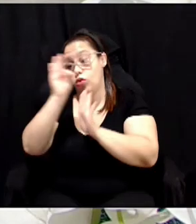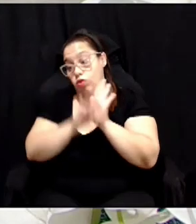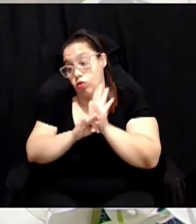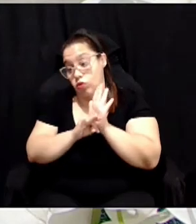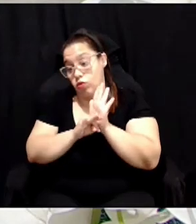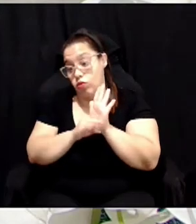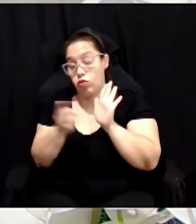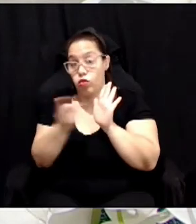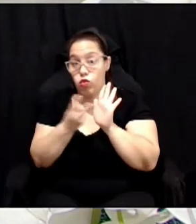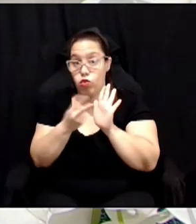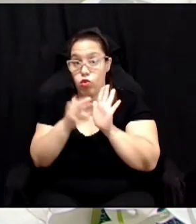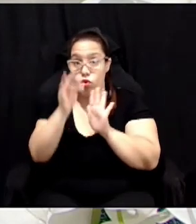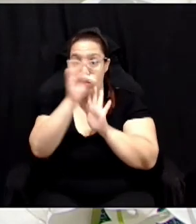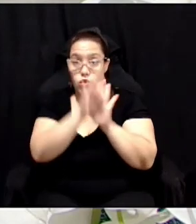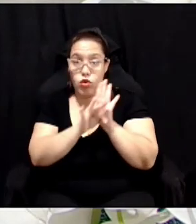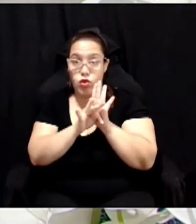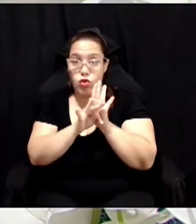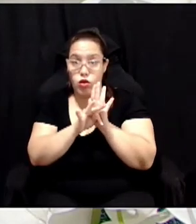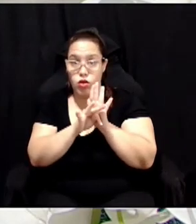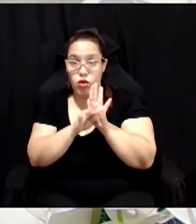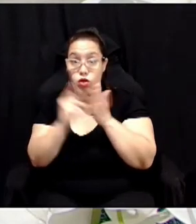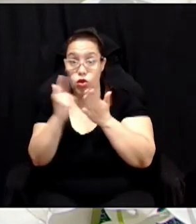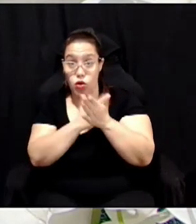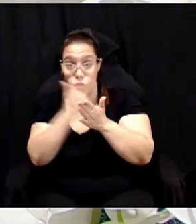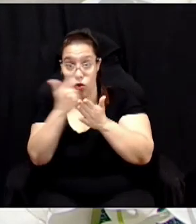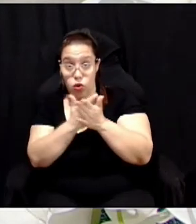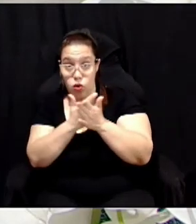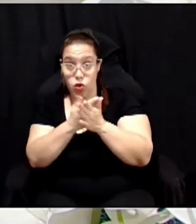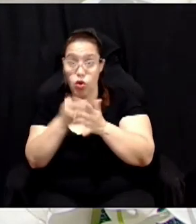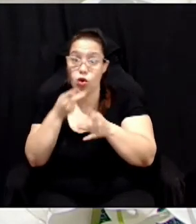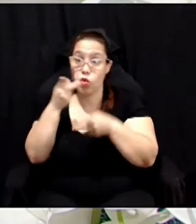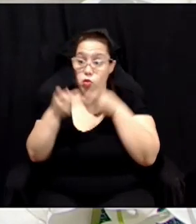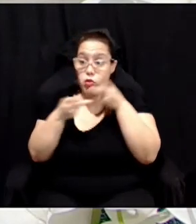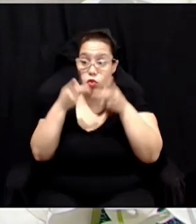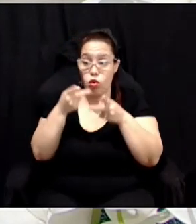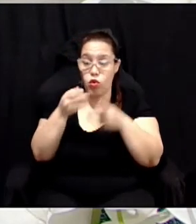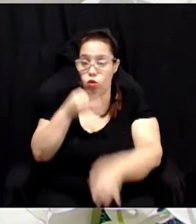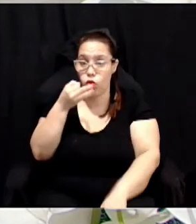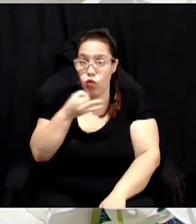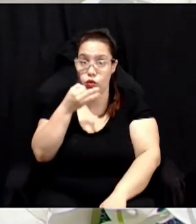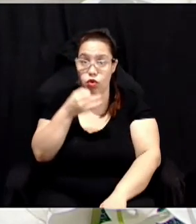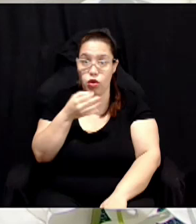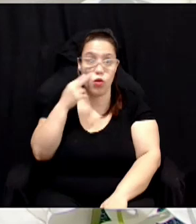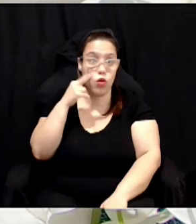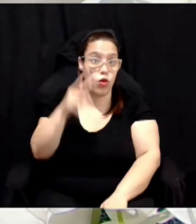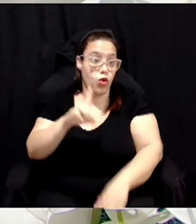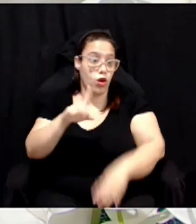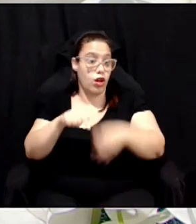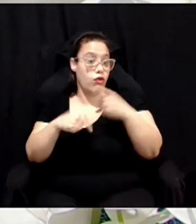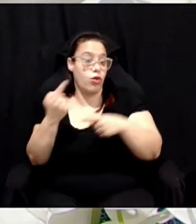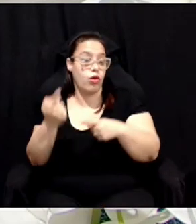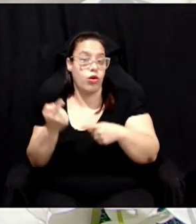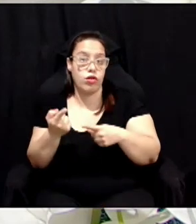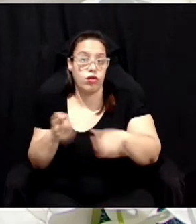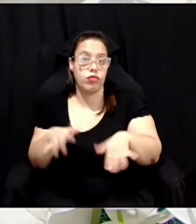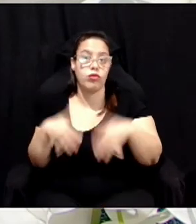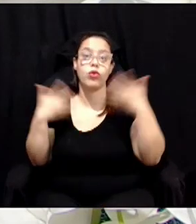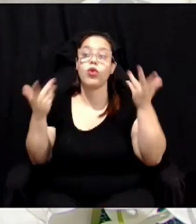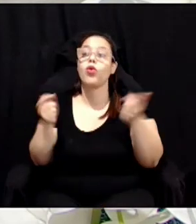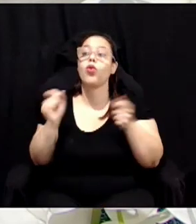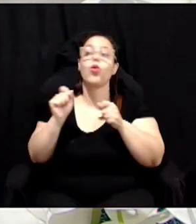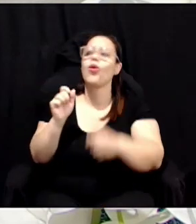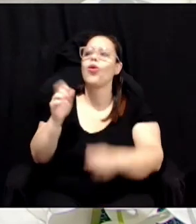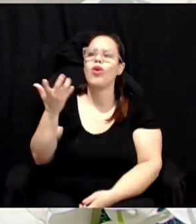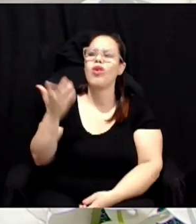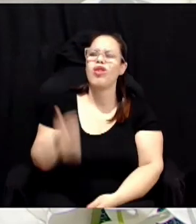para ler. Um texto de jornal, que seja um artigo de opinião em jornal. Eu leio, vejo coisas e você vê outras. Ora, o que está mudando aí? Por